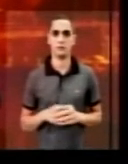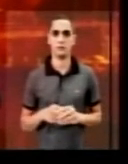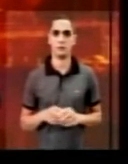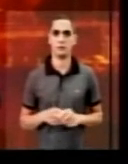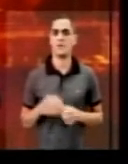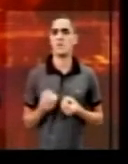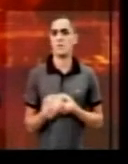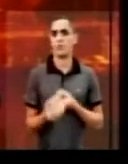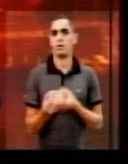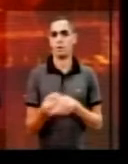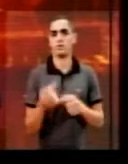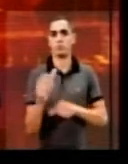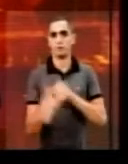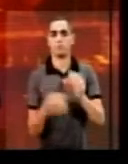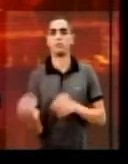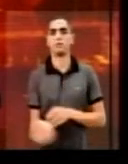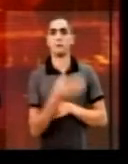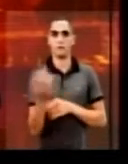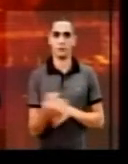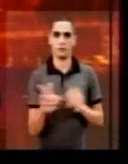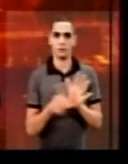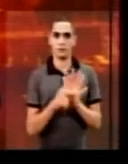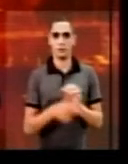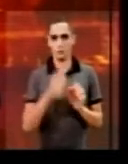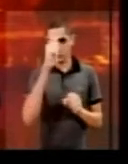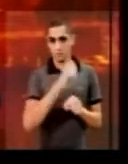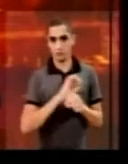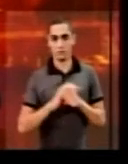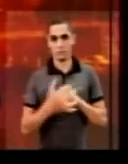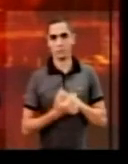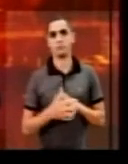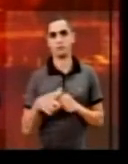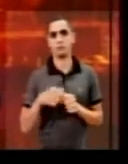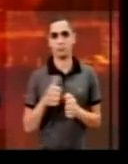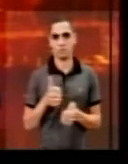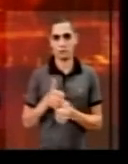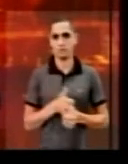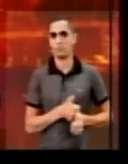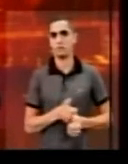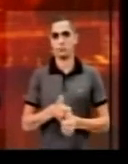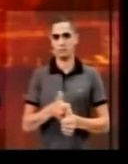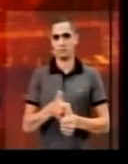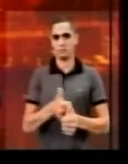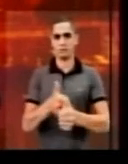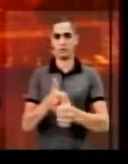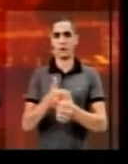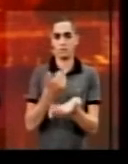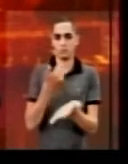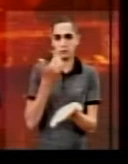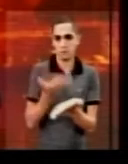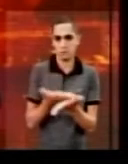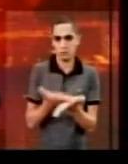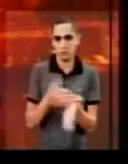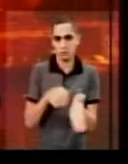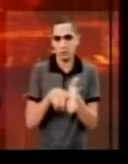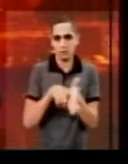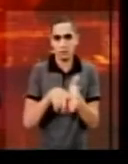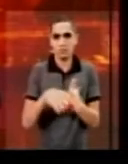pelos dados que nós temos, que tem sido um guia para a gente, que é o estudo